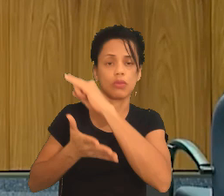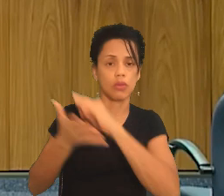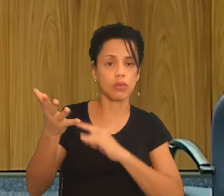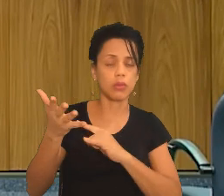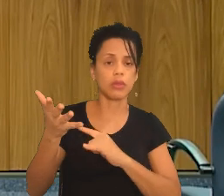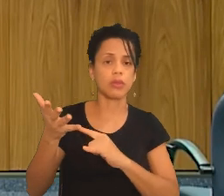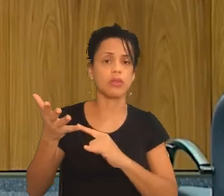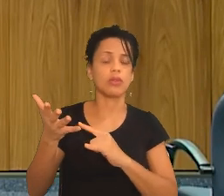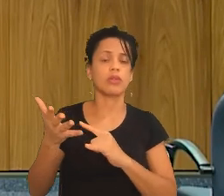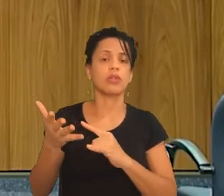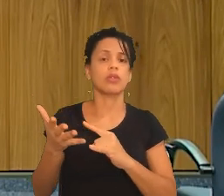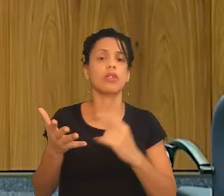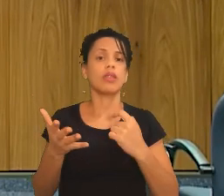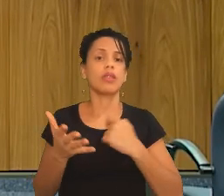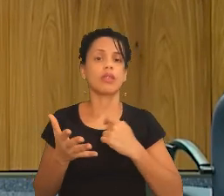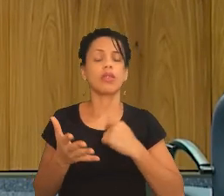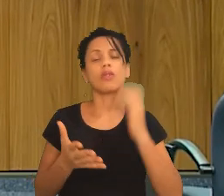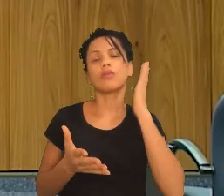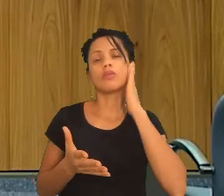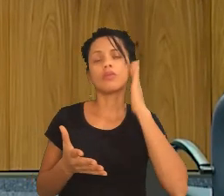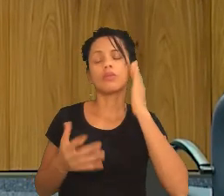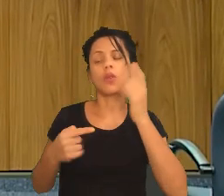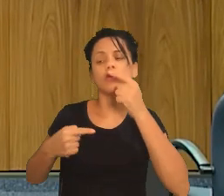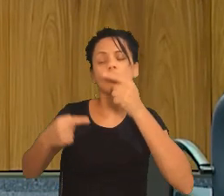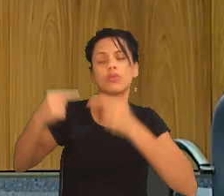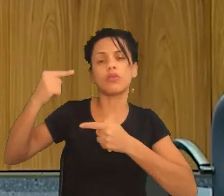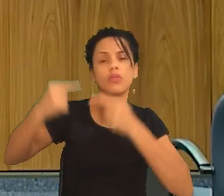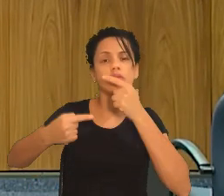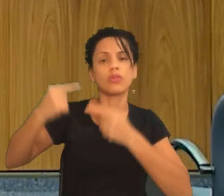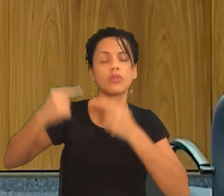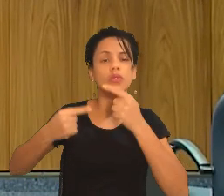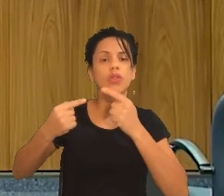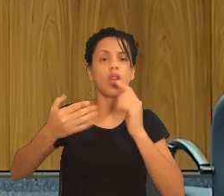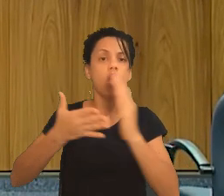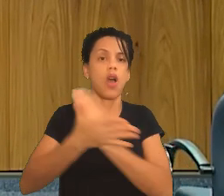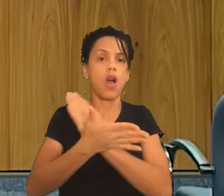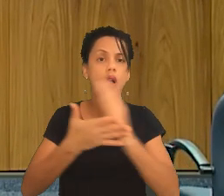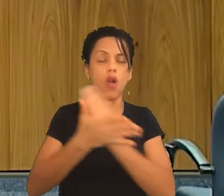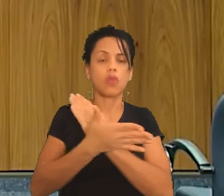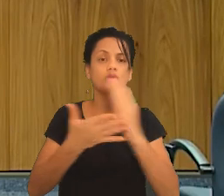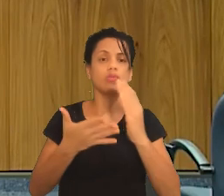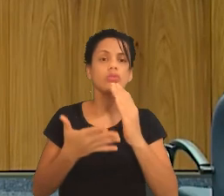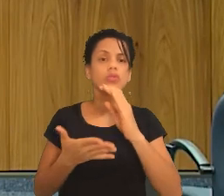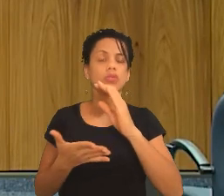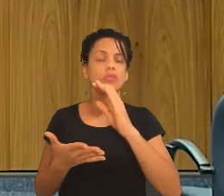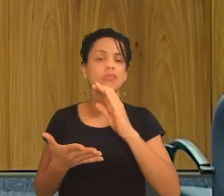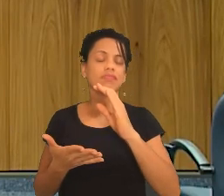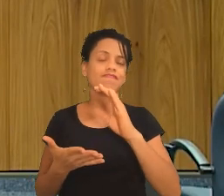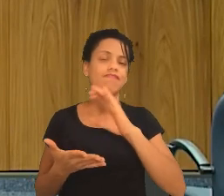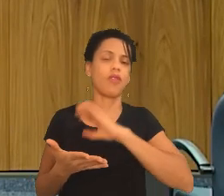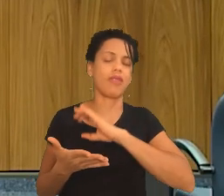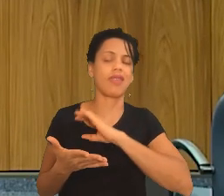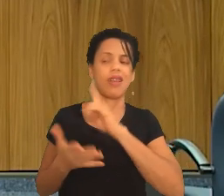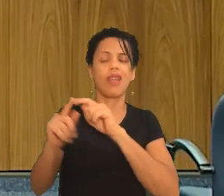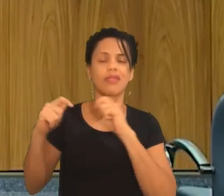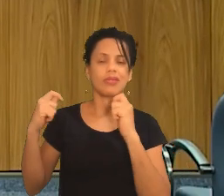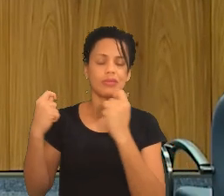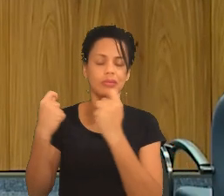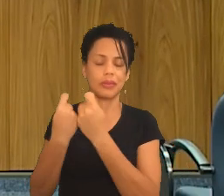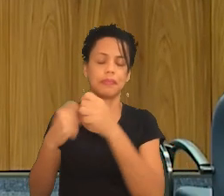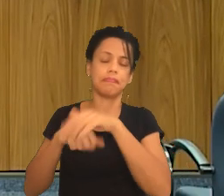documento que eu até discuti muito com os colegas da associação, e eles ainda disseram, e eu devo reconhecer que, em alguma medida, ele ainda